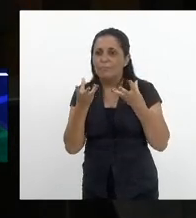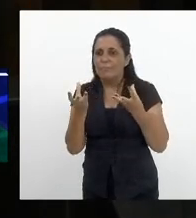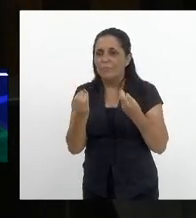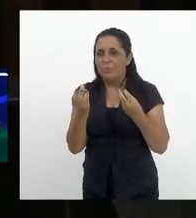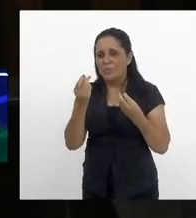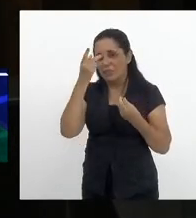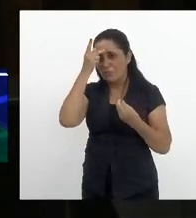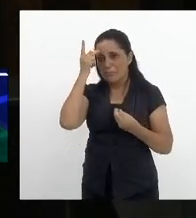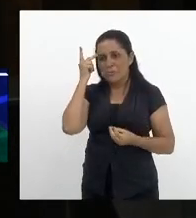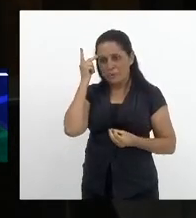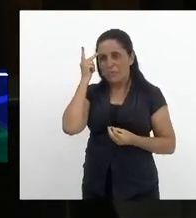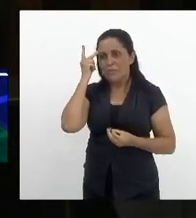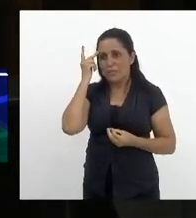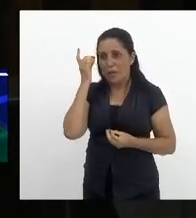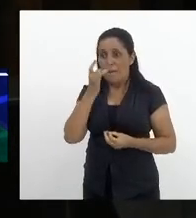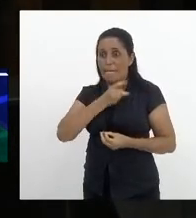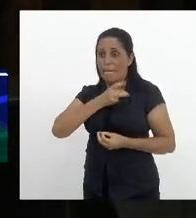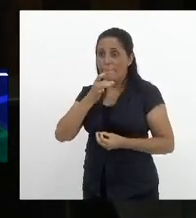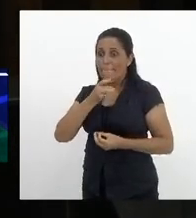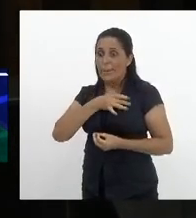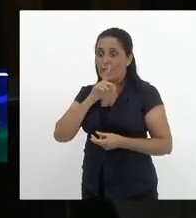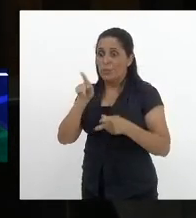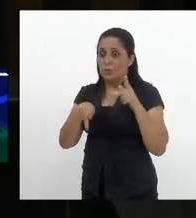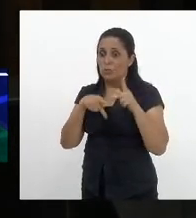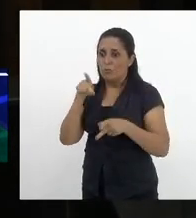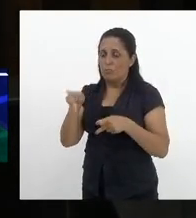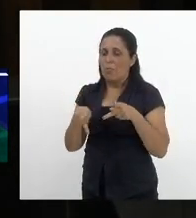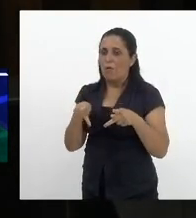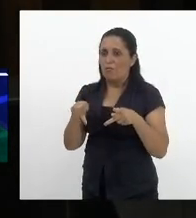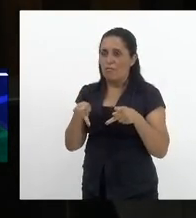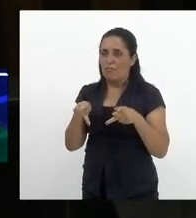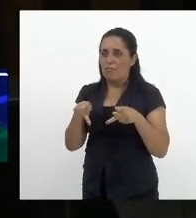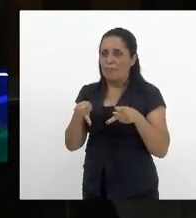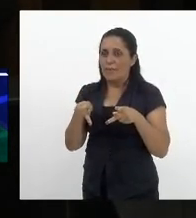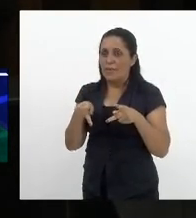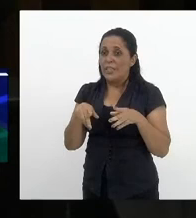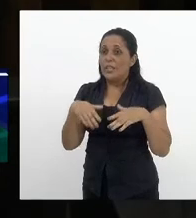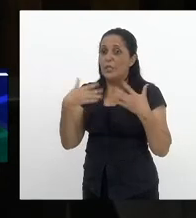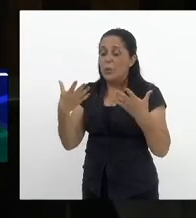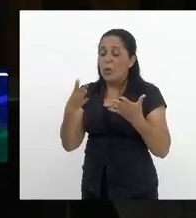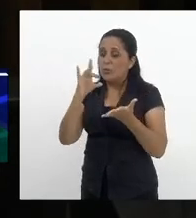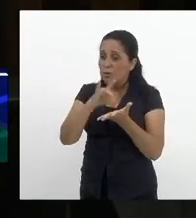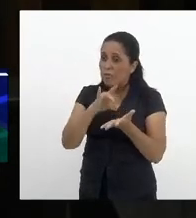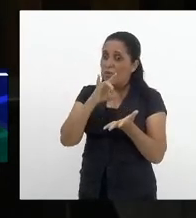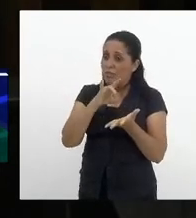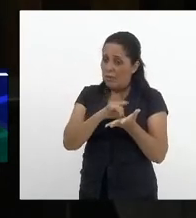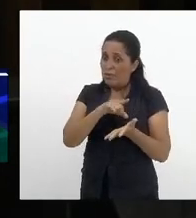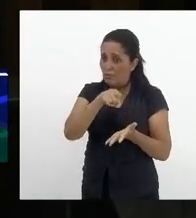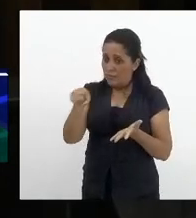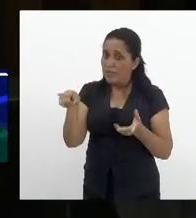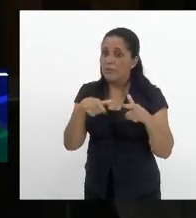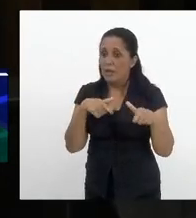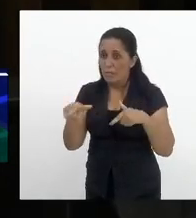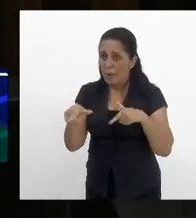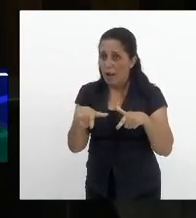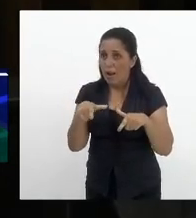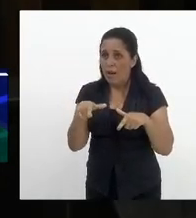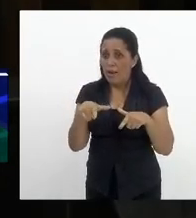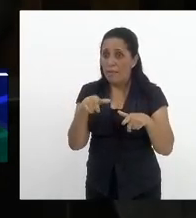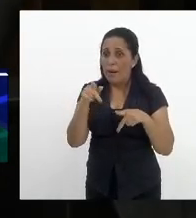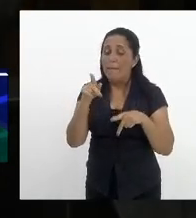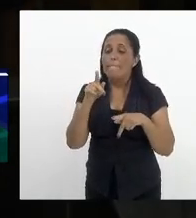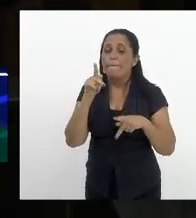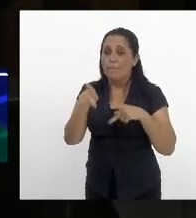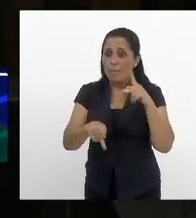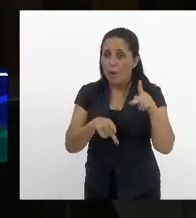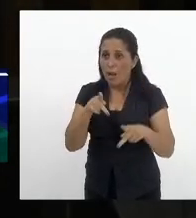pessoas estão com medo do povo. E, na verdade, quando você trabalha pela população, quando